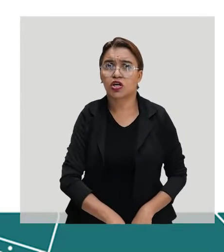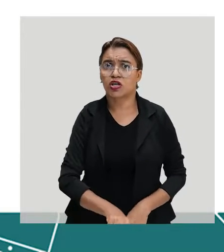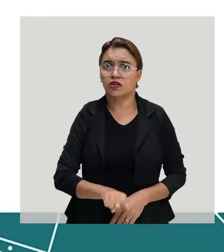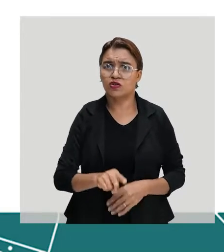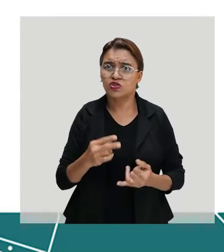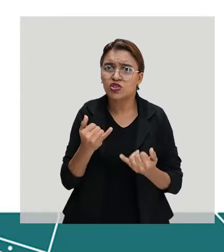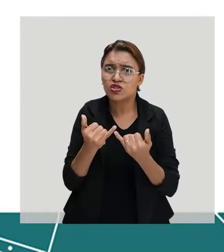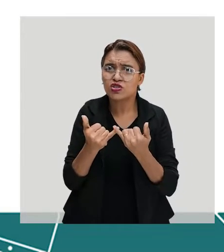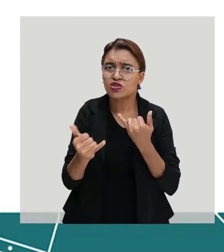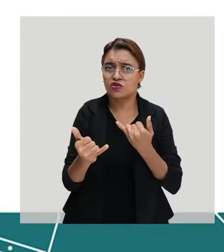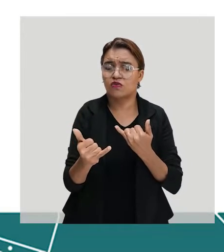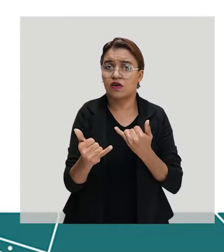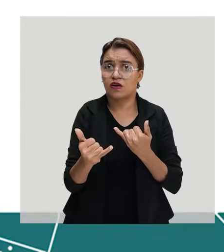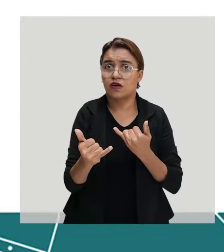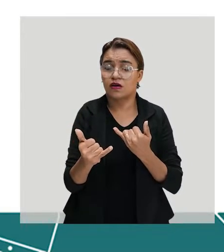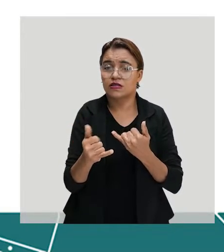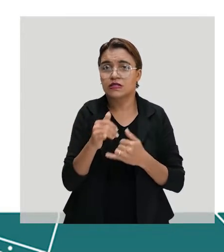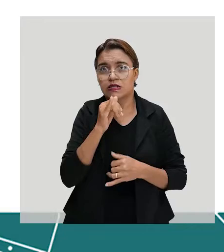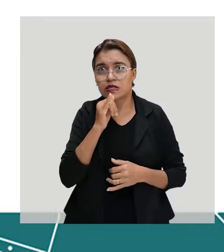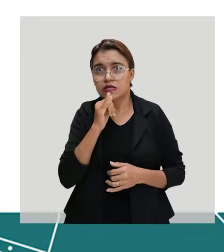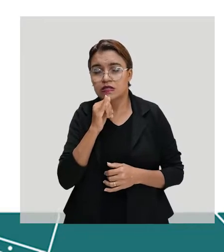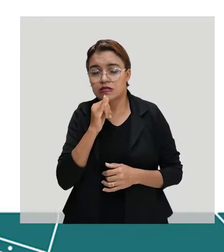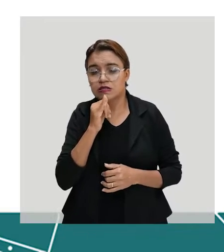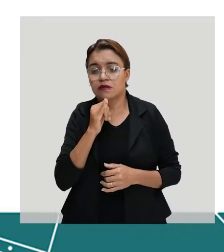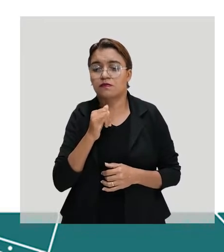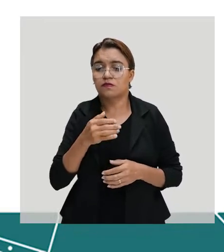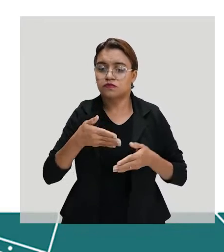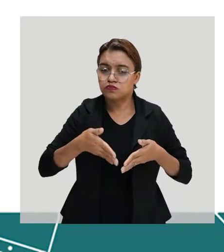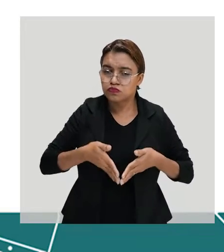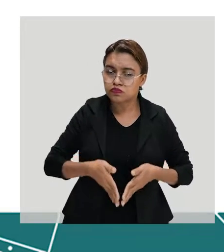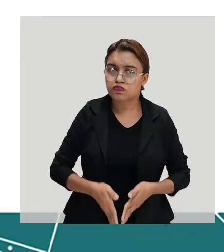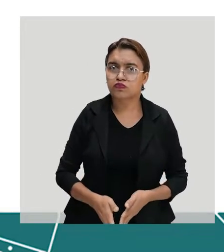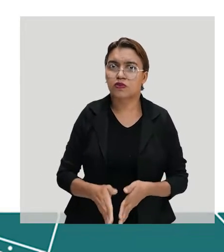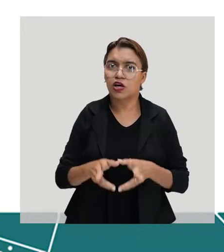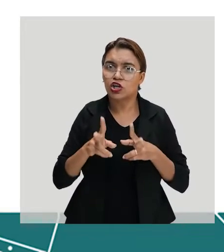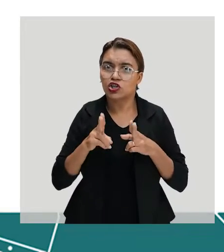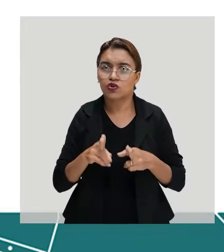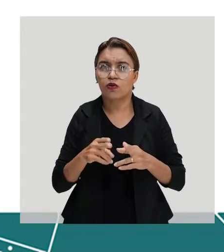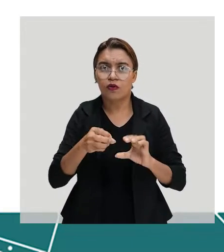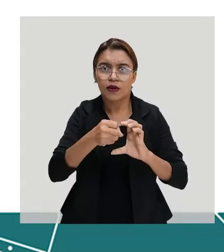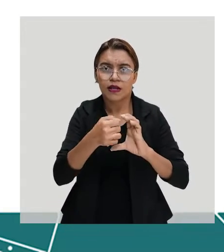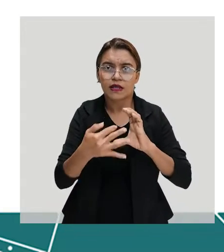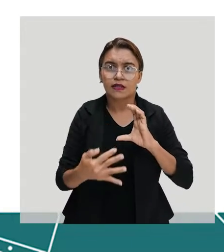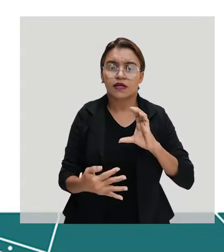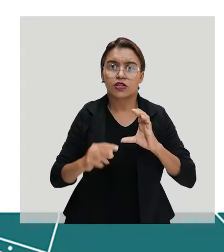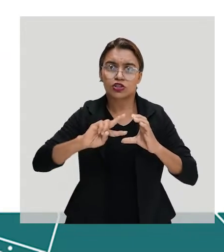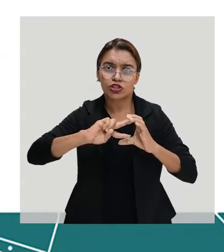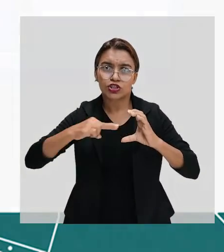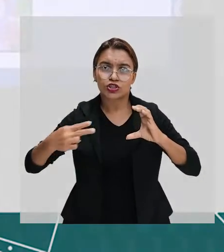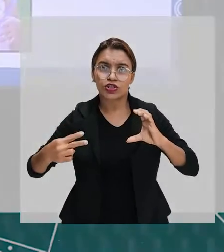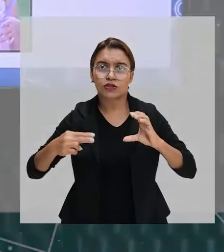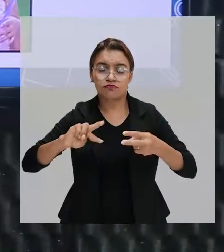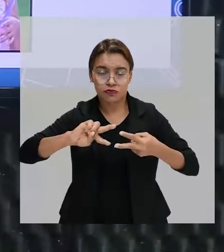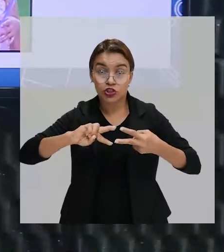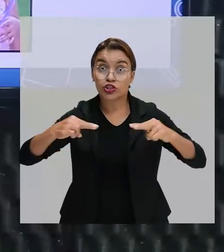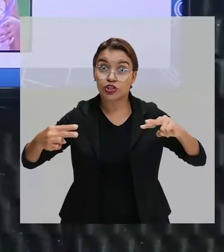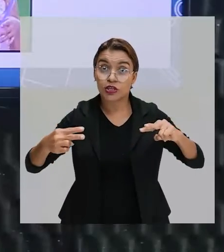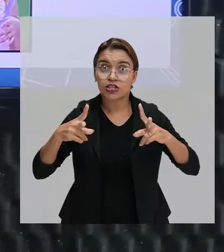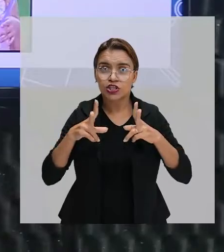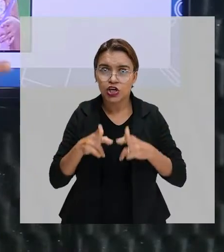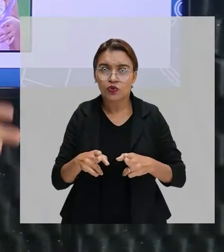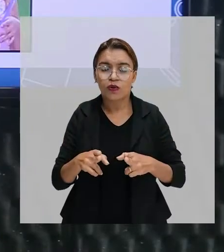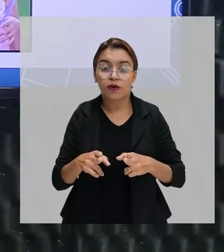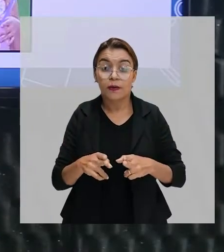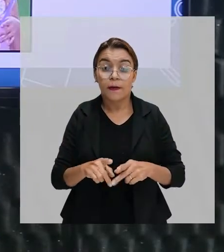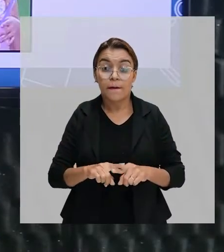univitelinos nasceram da mesma mãe tem os meus as mesmas características genéticas o fenótipo ali ele